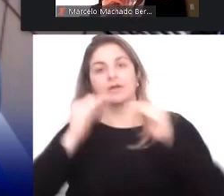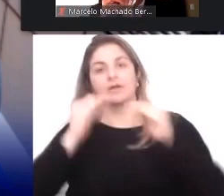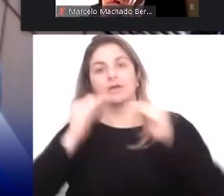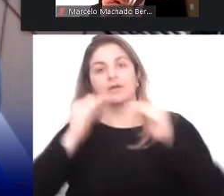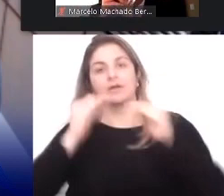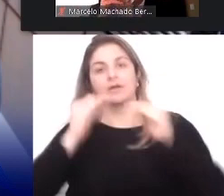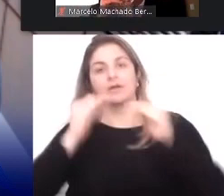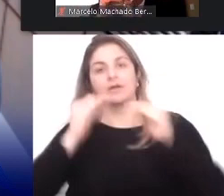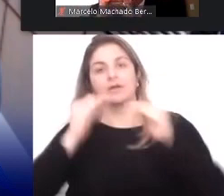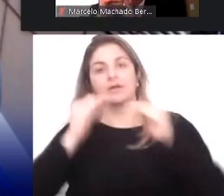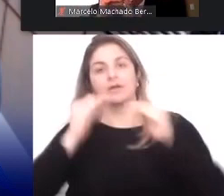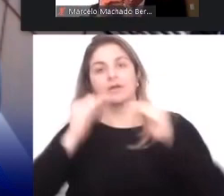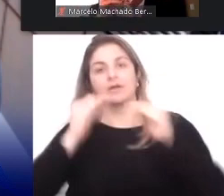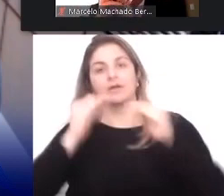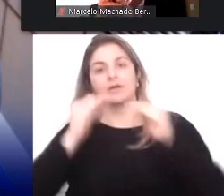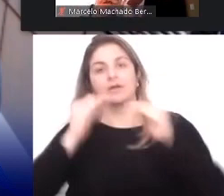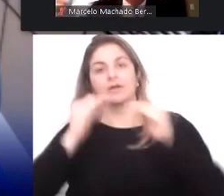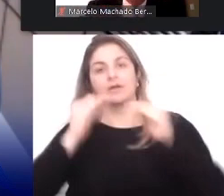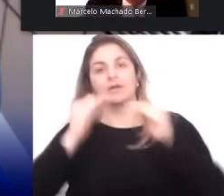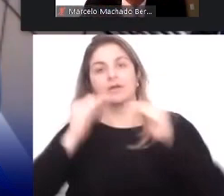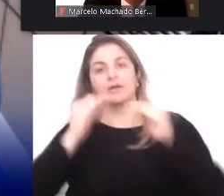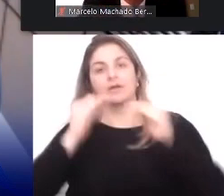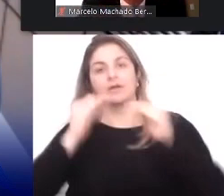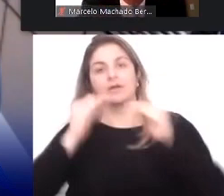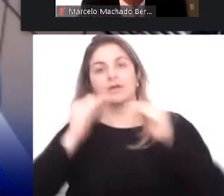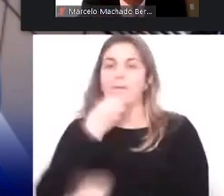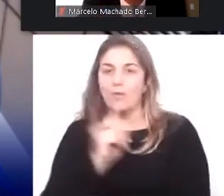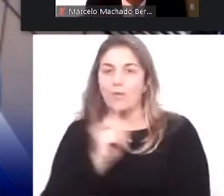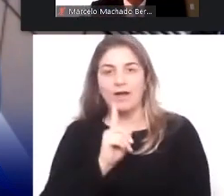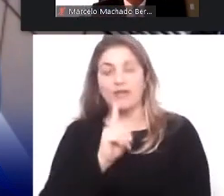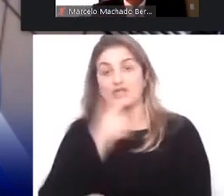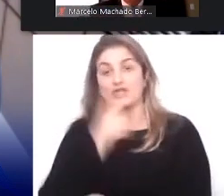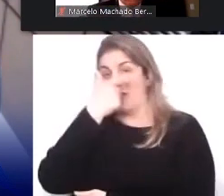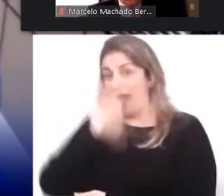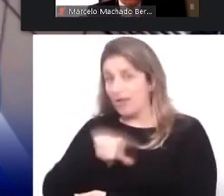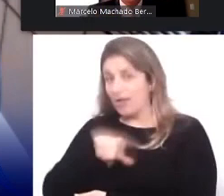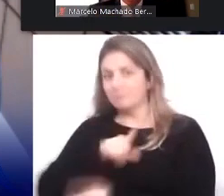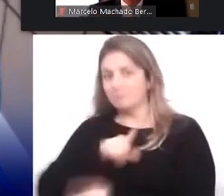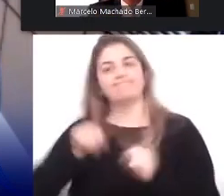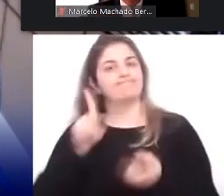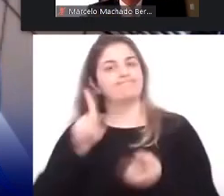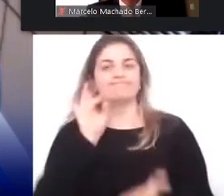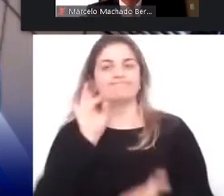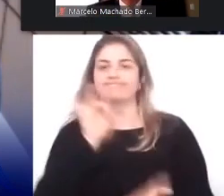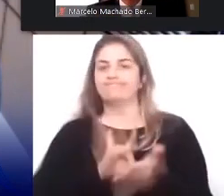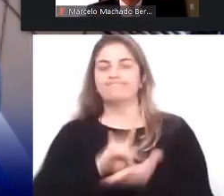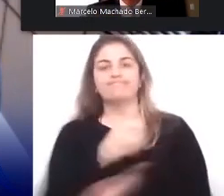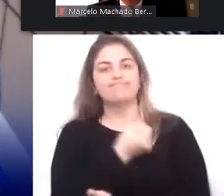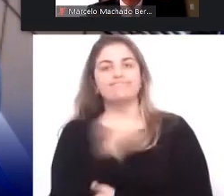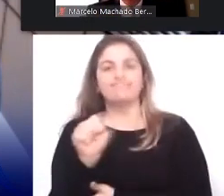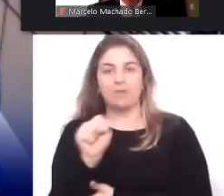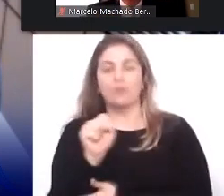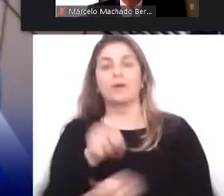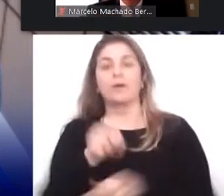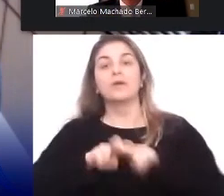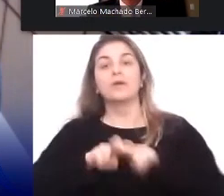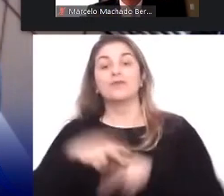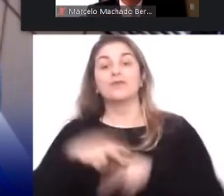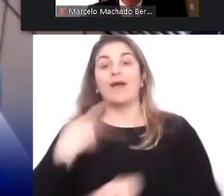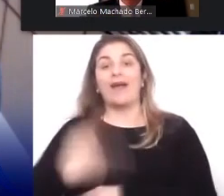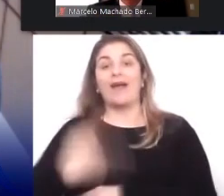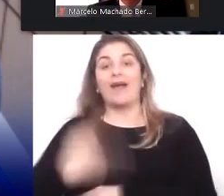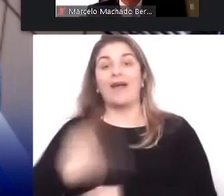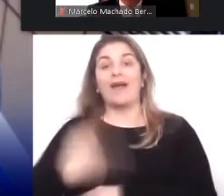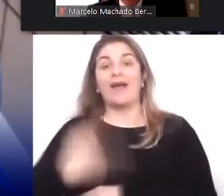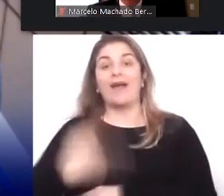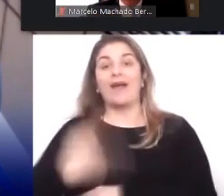de tecnologia como a gente pensa que tem. Então, primeira questão é saber que a nossa tecnologia no Brasil não dá conta disso.